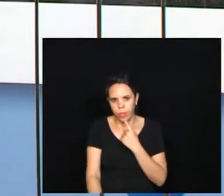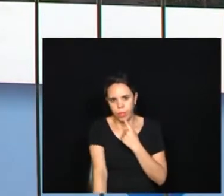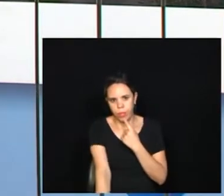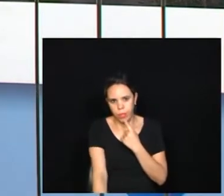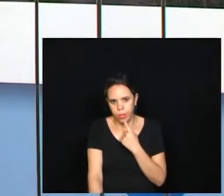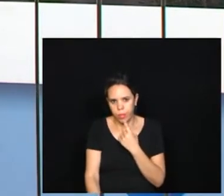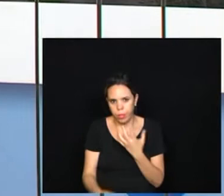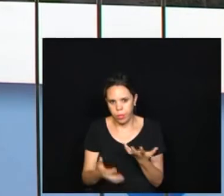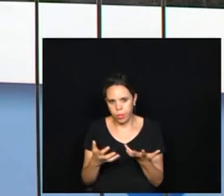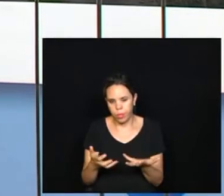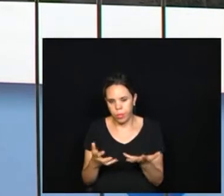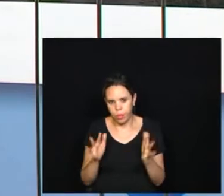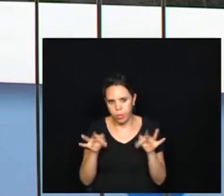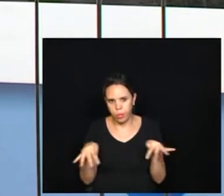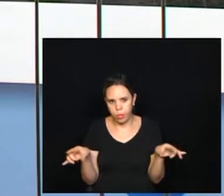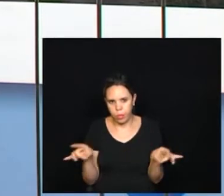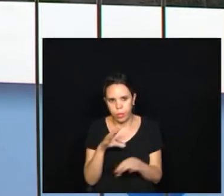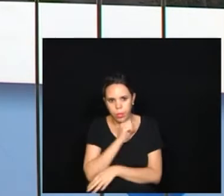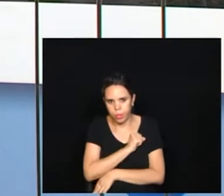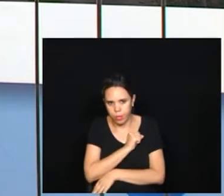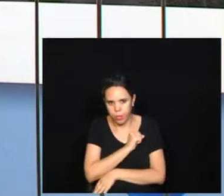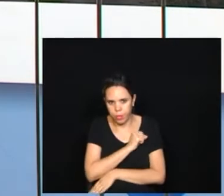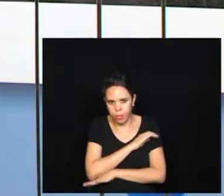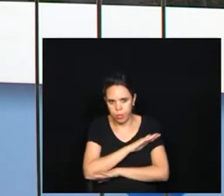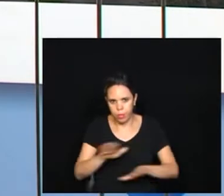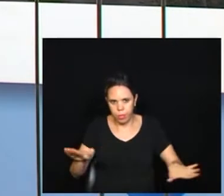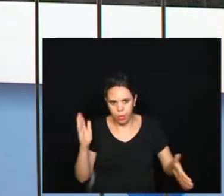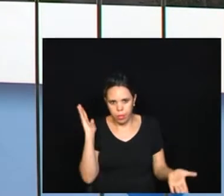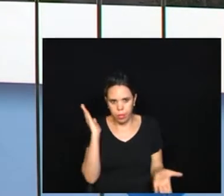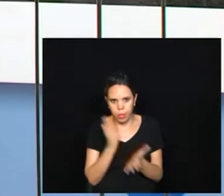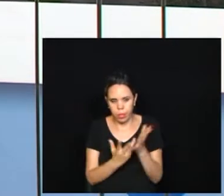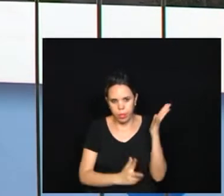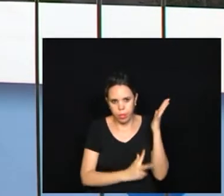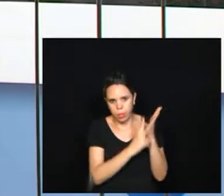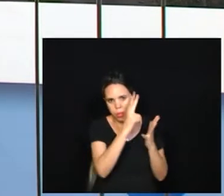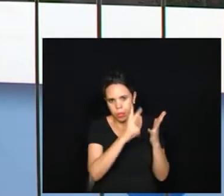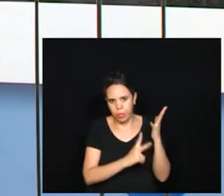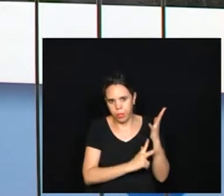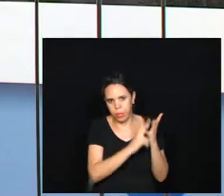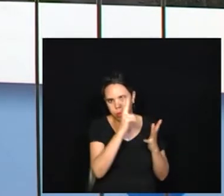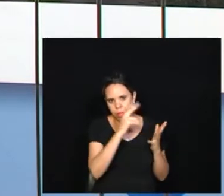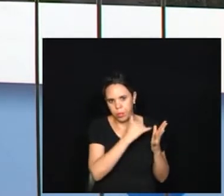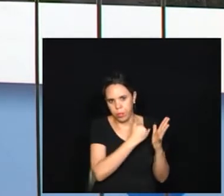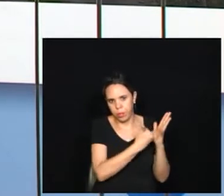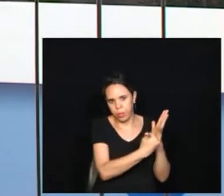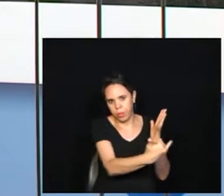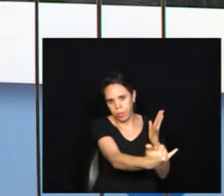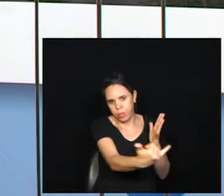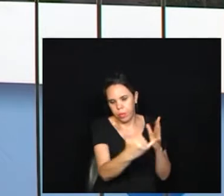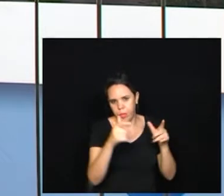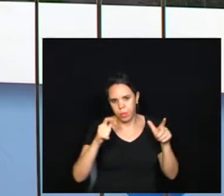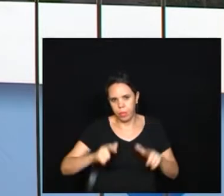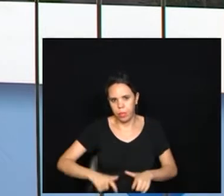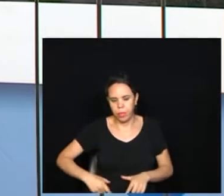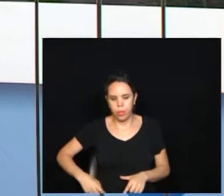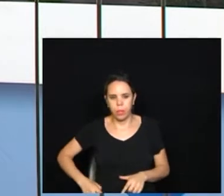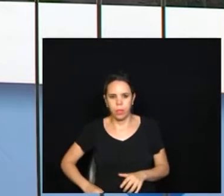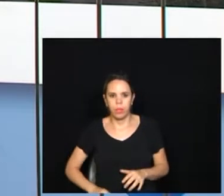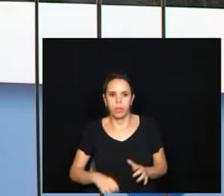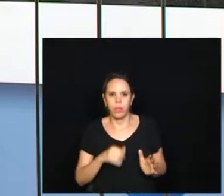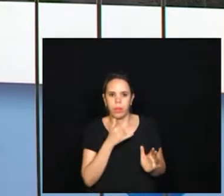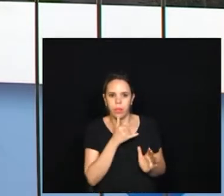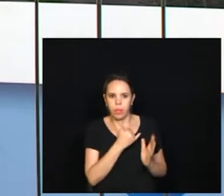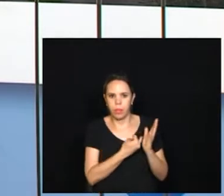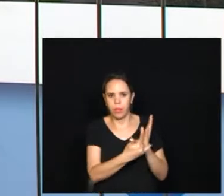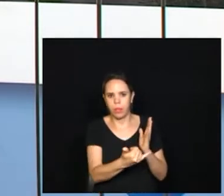que quer o fim imediato das podas drásticas das árvores instaladas sob linhas de transmissão